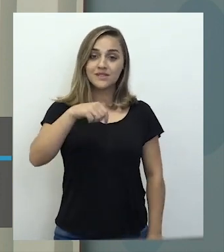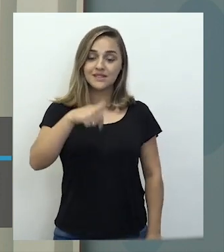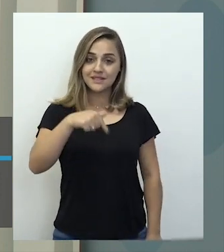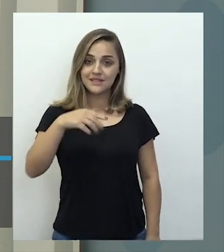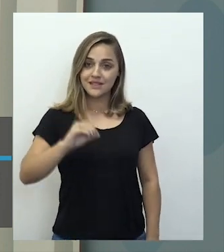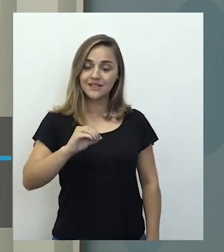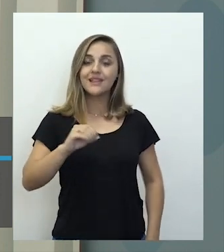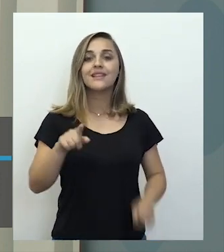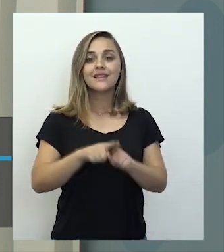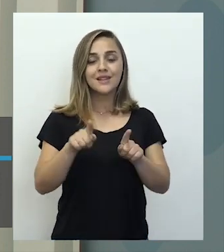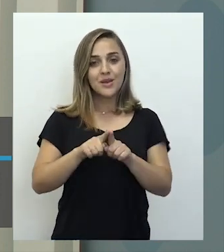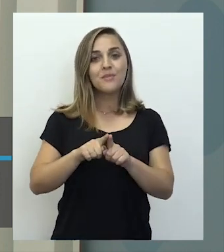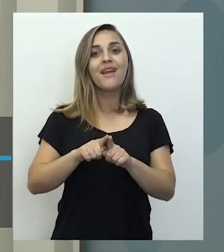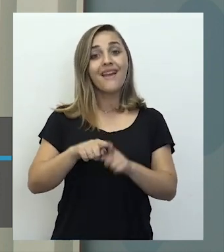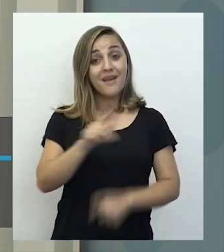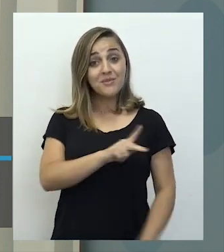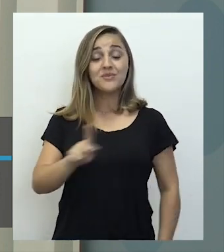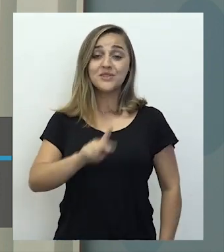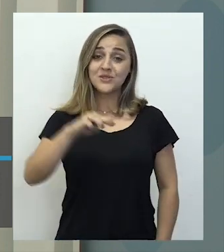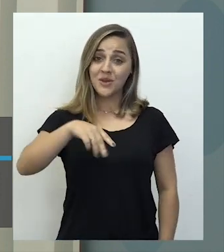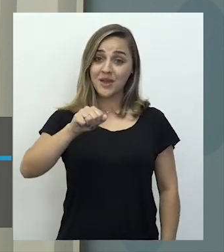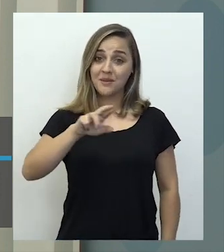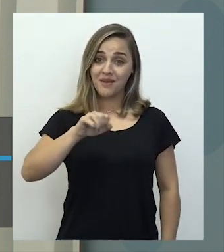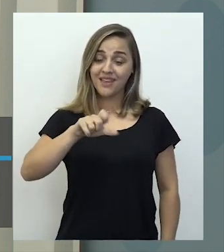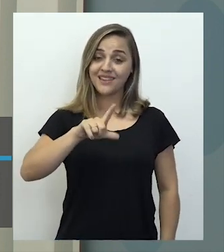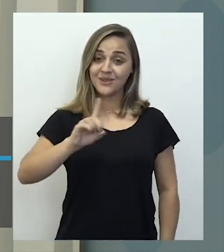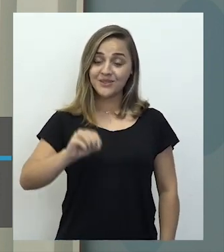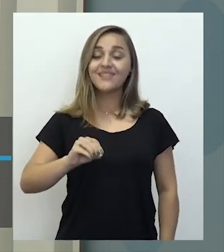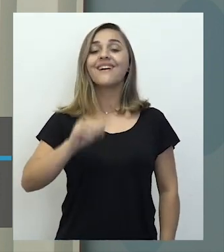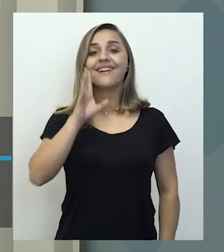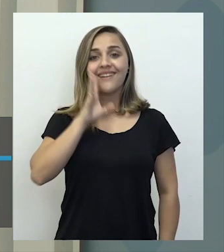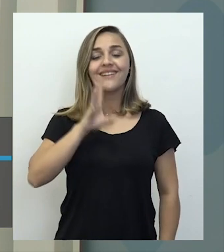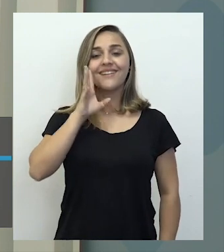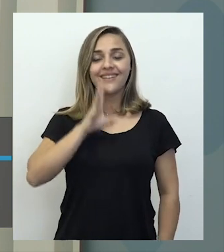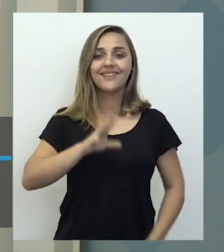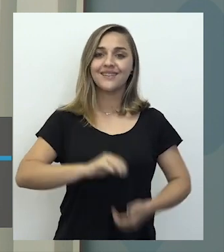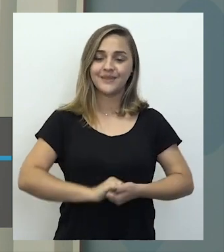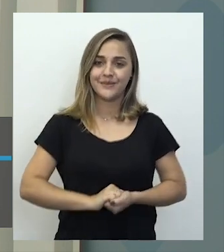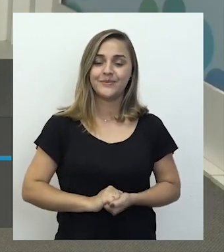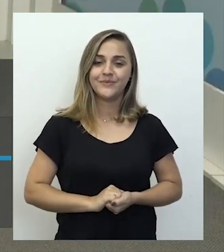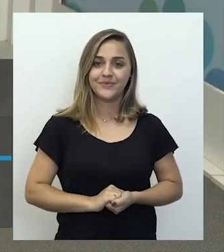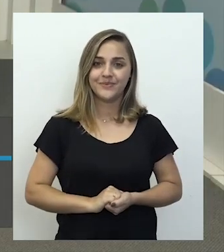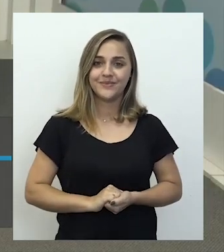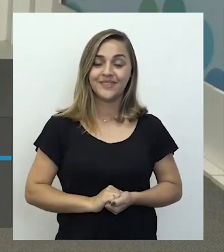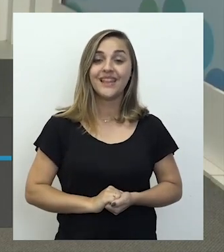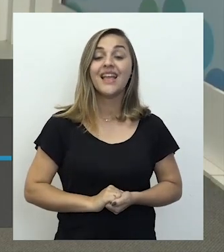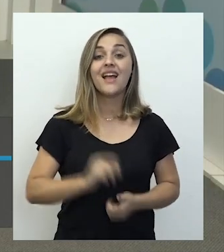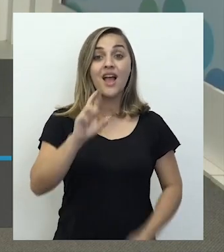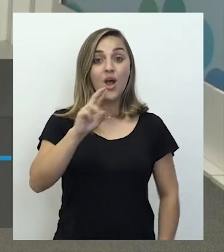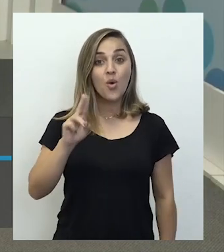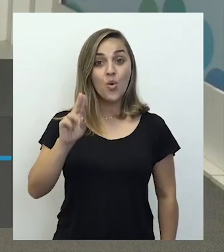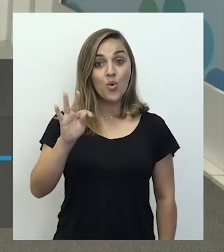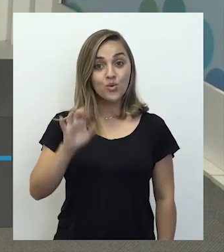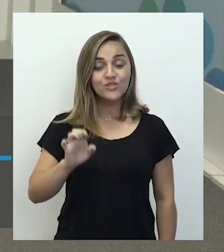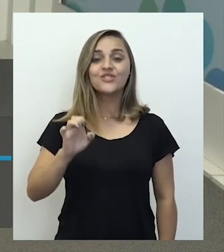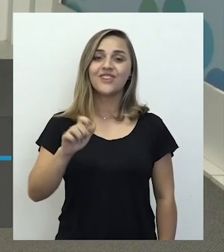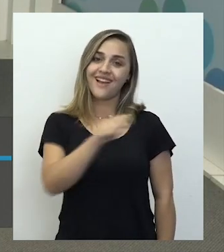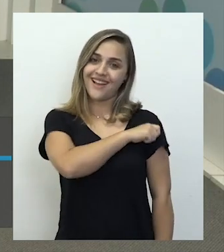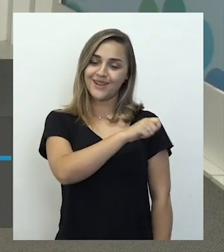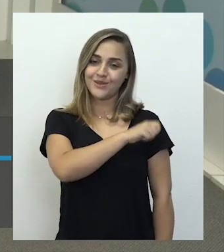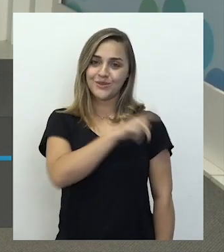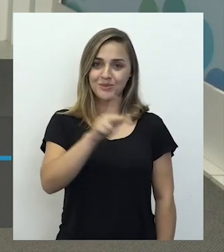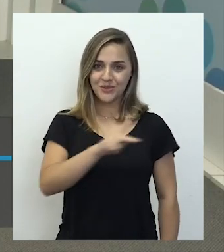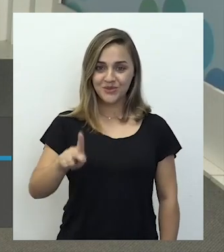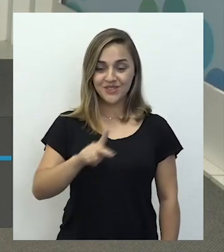Marilda. Ai, que legal. Não, grande risco, não. A maioria não, mas se tiver alguém, a Ruth, a aluna Ruth, aluna da professora